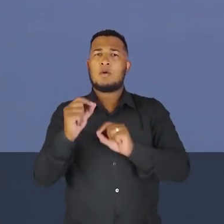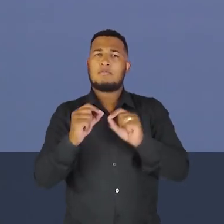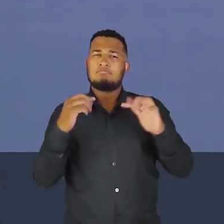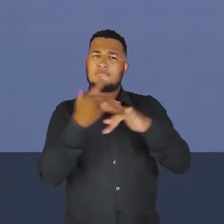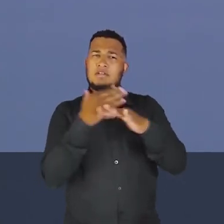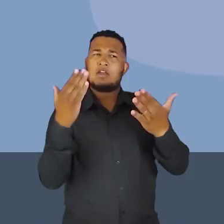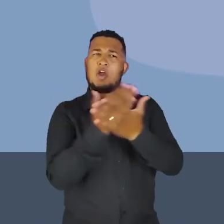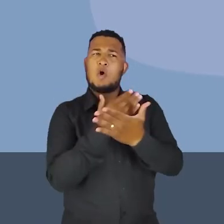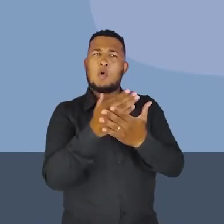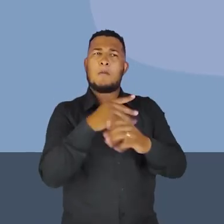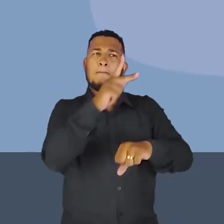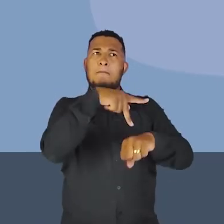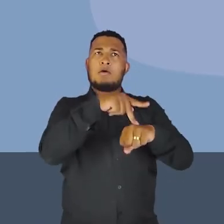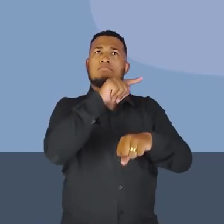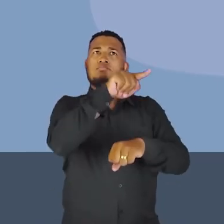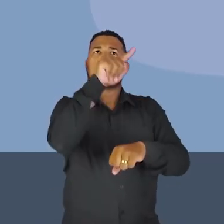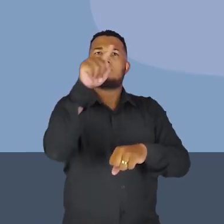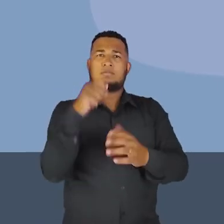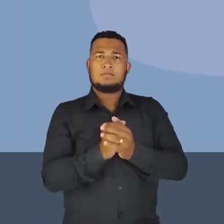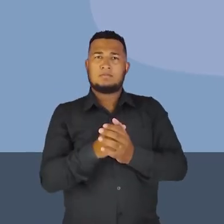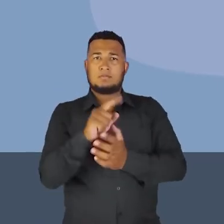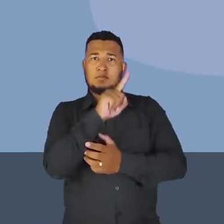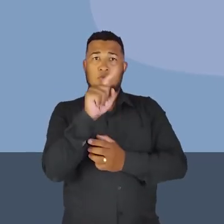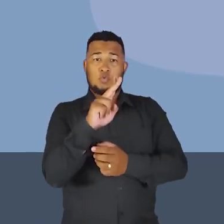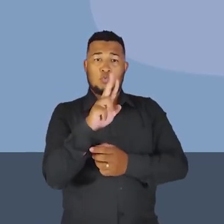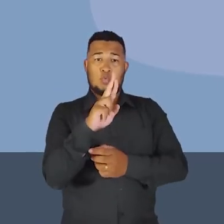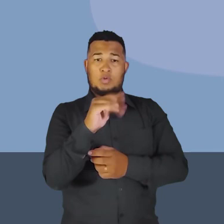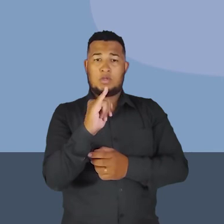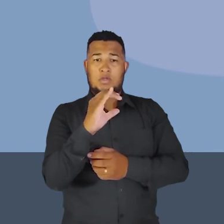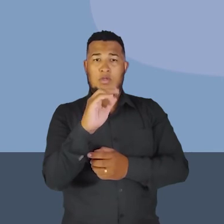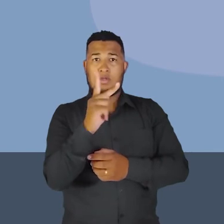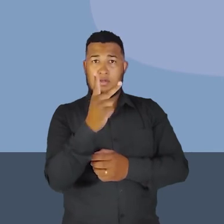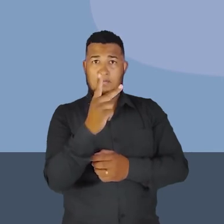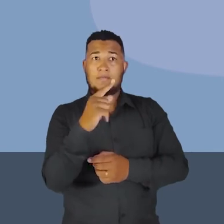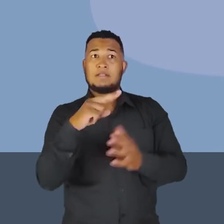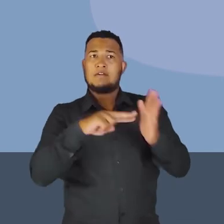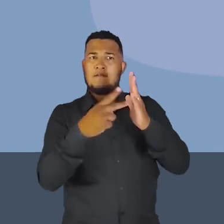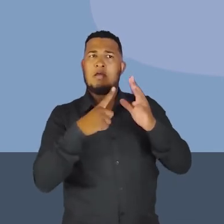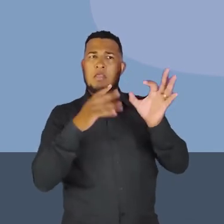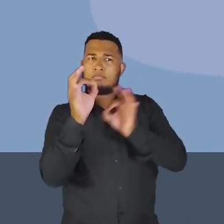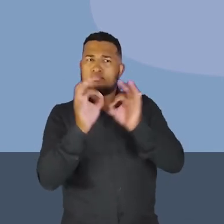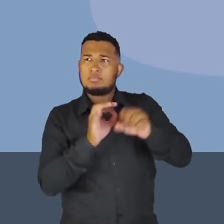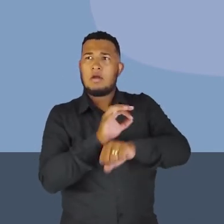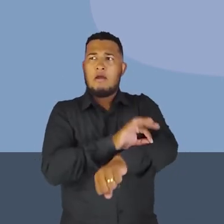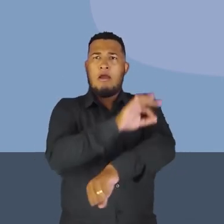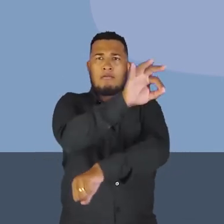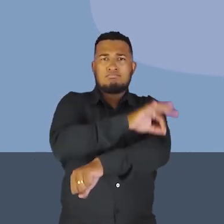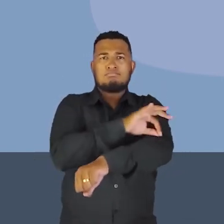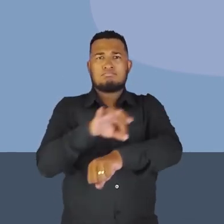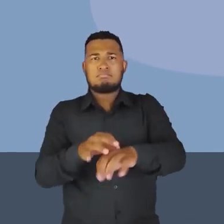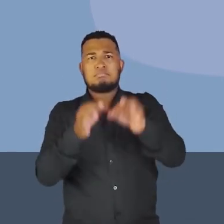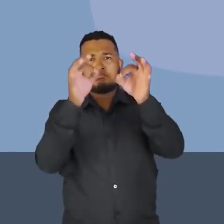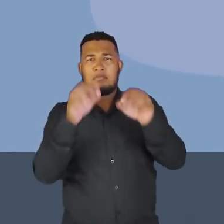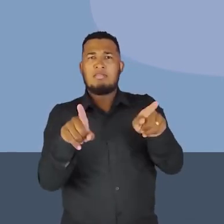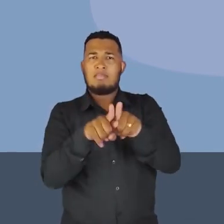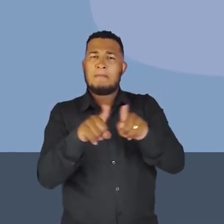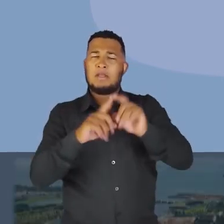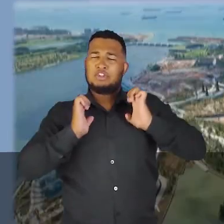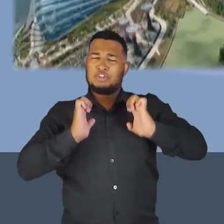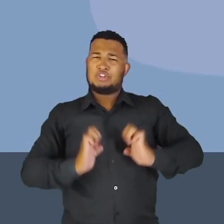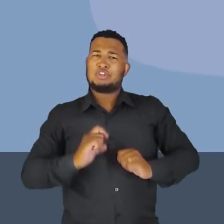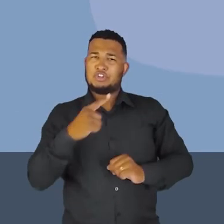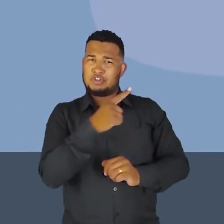fora do país, Zurique, que apresenta um sólido compromisso com eficiência energética, arquitetura bioclimática e mobilidade elétrica.